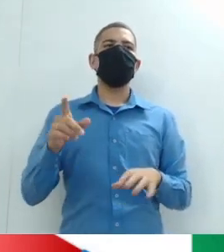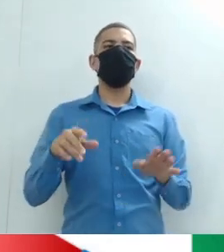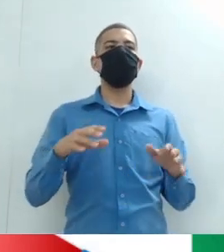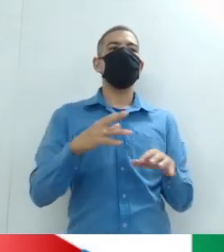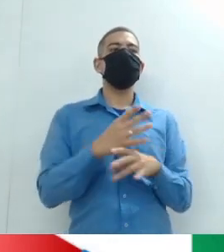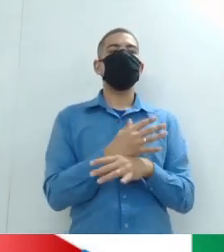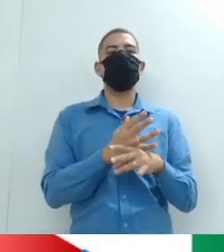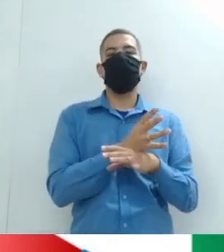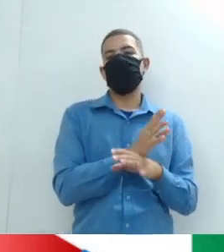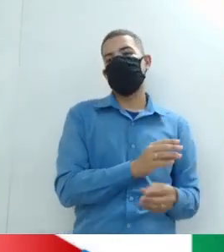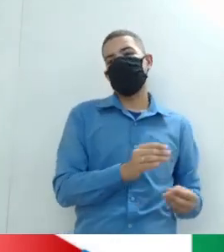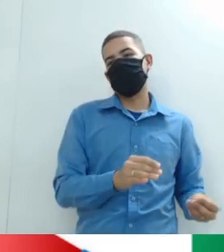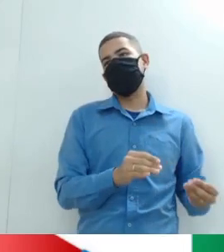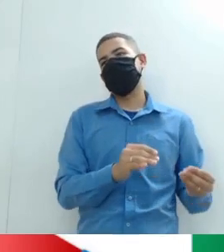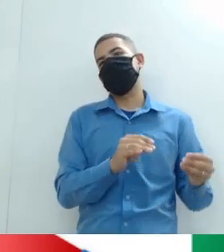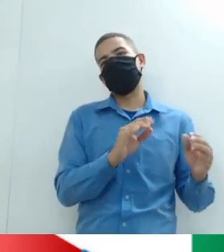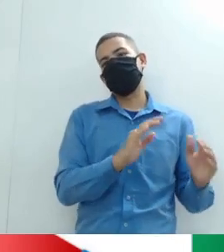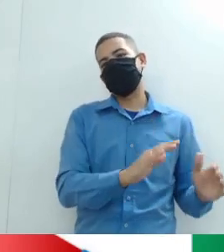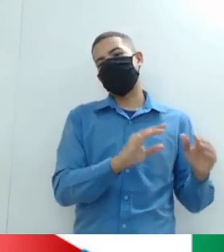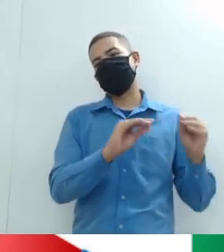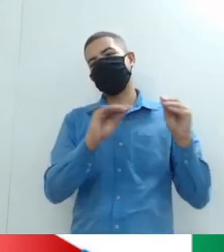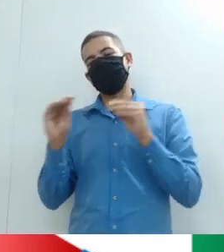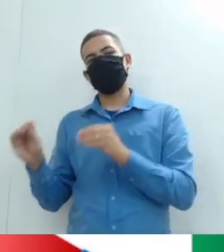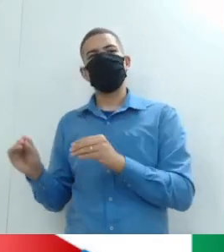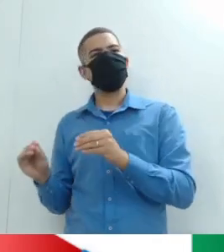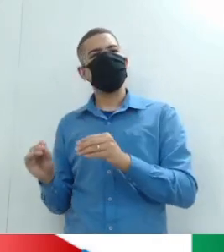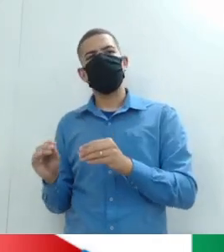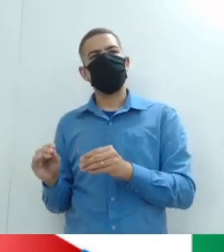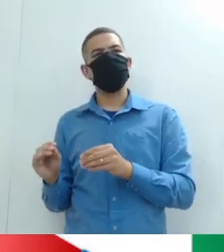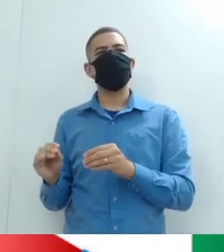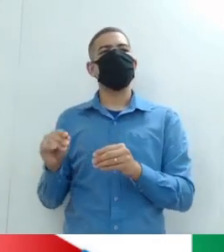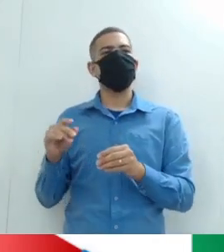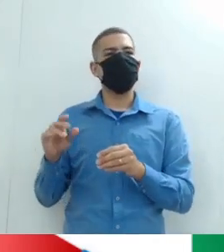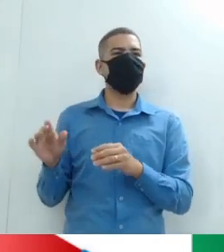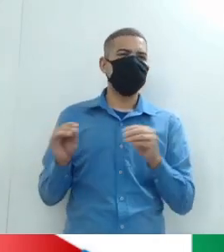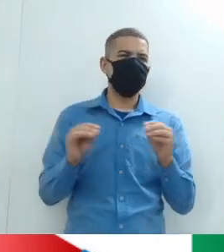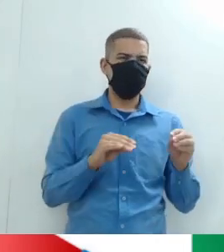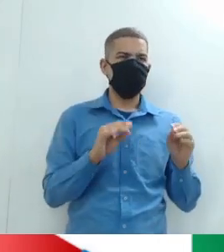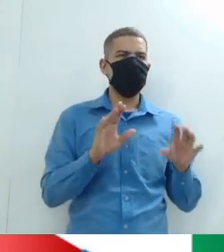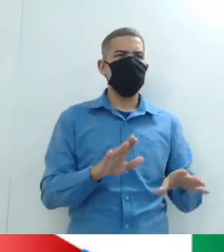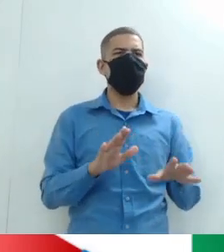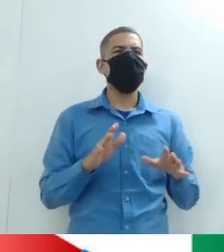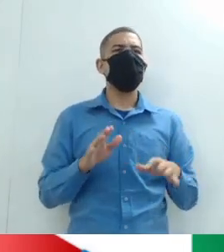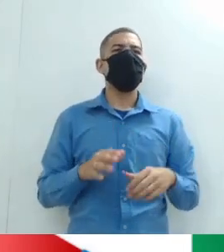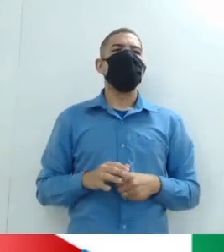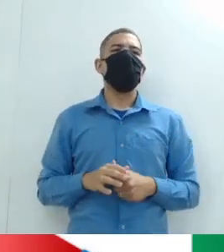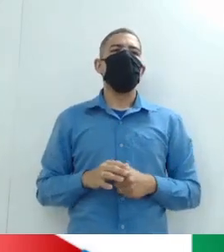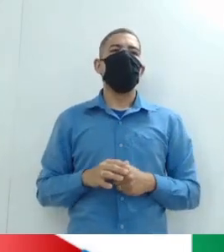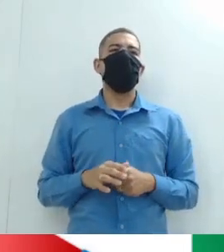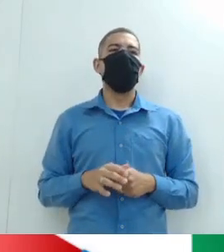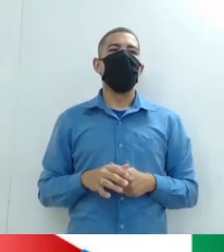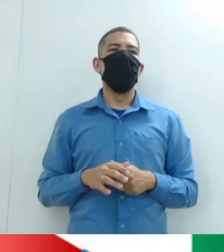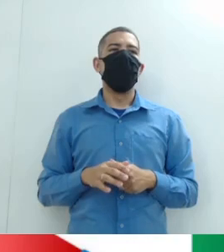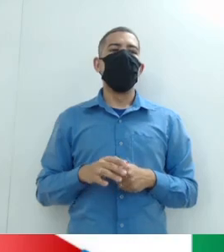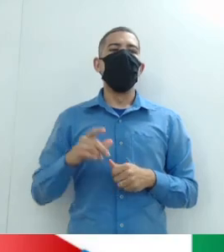até próximo reservatório. Olha que legal. Então esses elevados, né? Esses elevados que eram chamados de